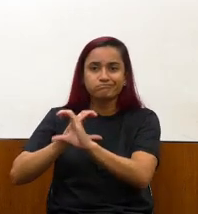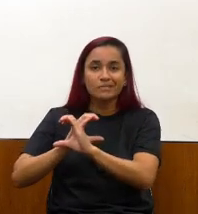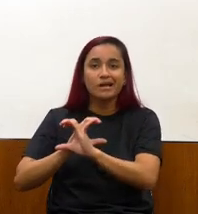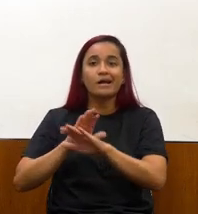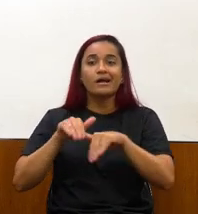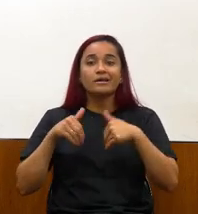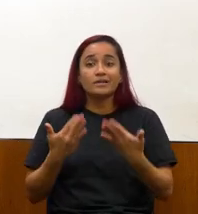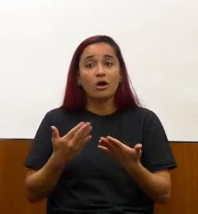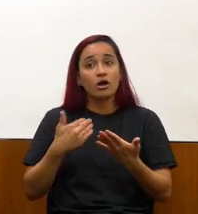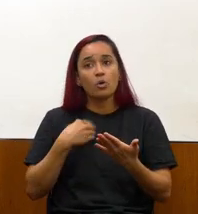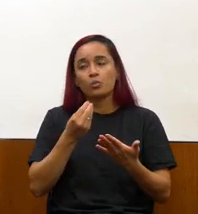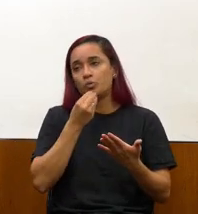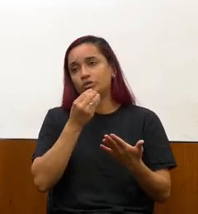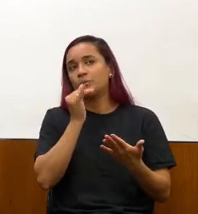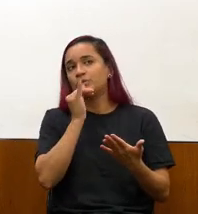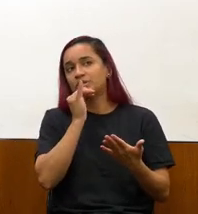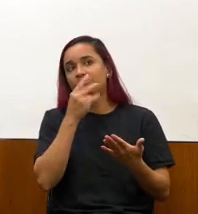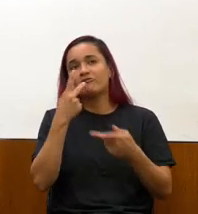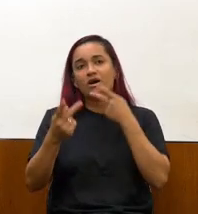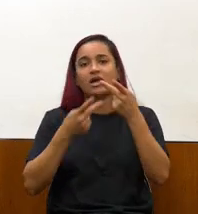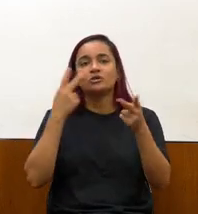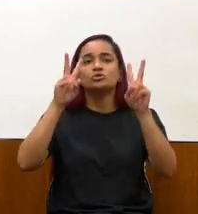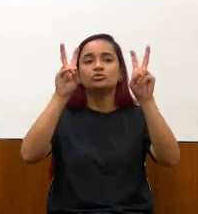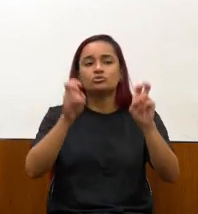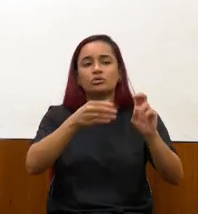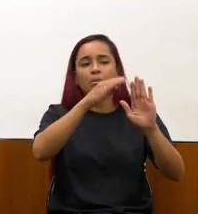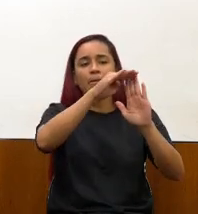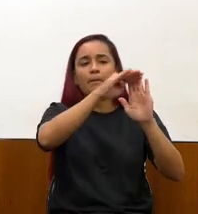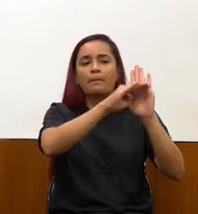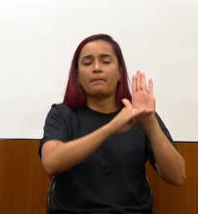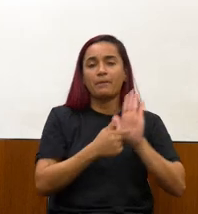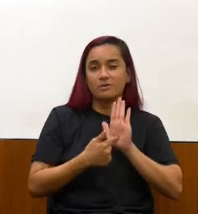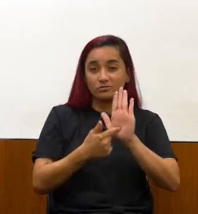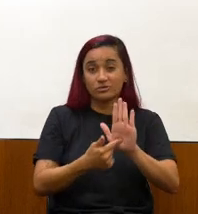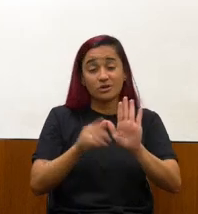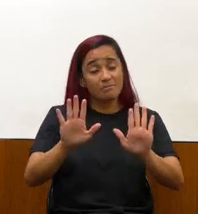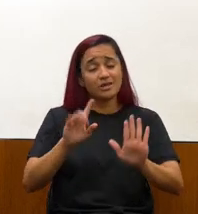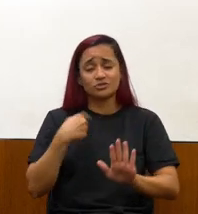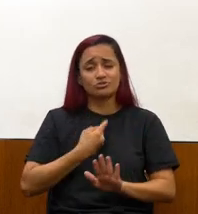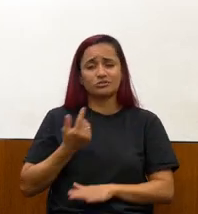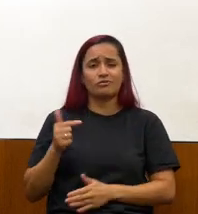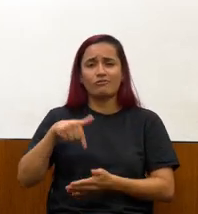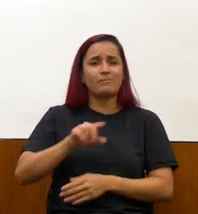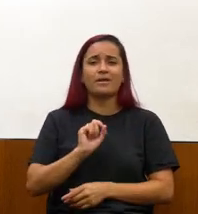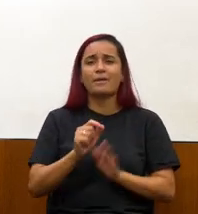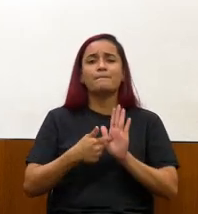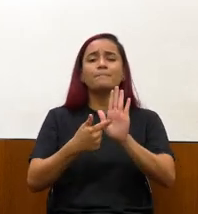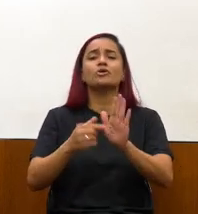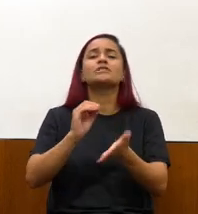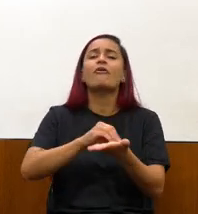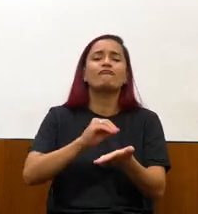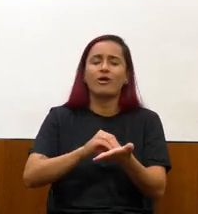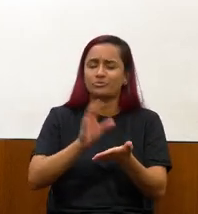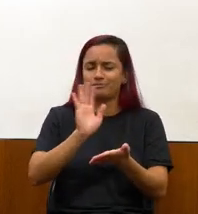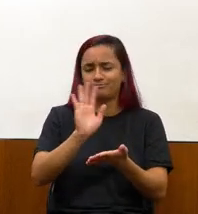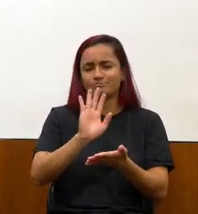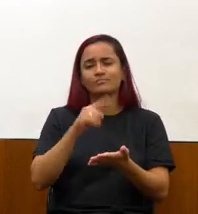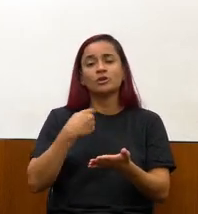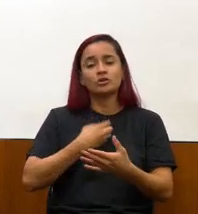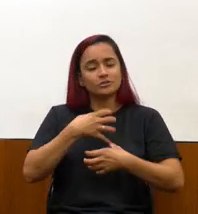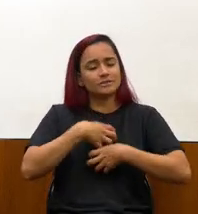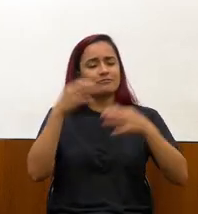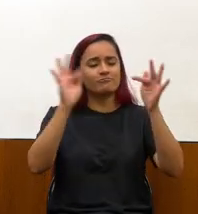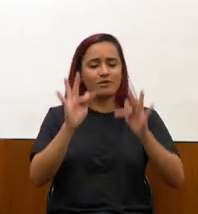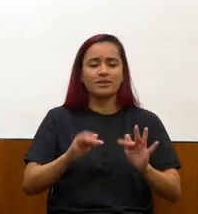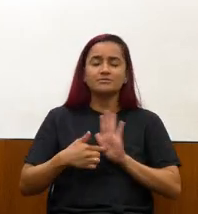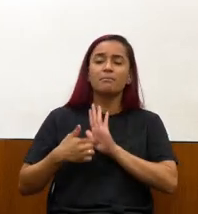faltas e as dificuldades que geralmente aparecem. Mas a gente não está por aqui. A gente não está por o que falta. A gente está feliz para falar o que